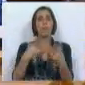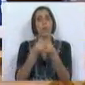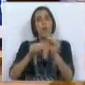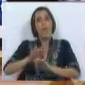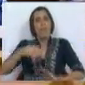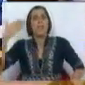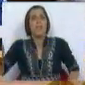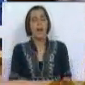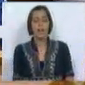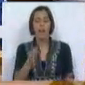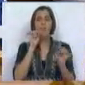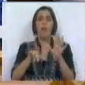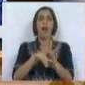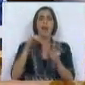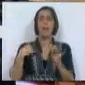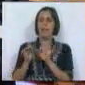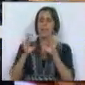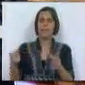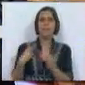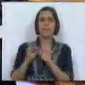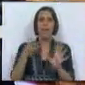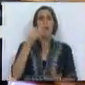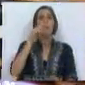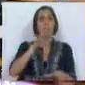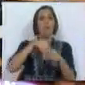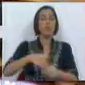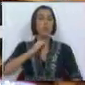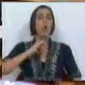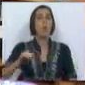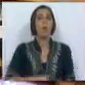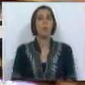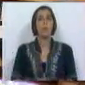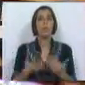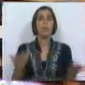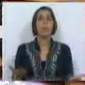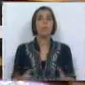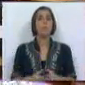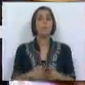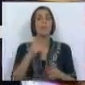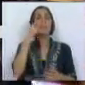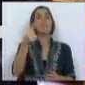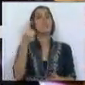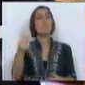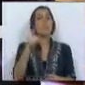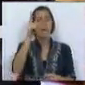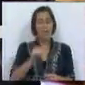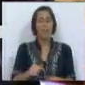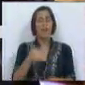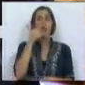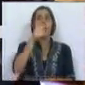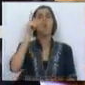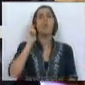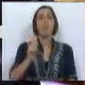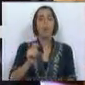direita. Falou aqui na lei da paridade, mas o PCP votou contra. E, na especialidade, o Bloco de